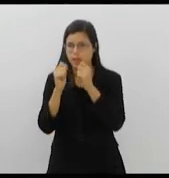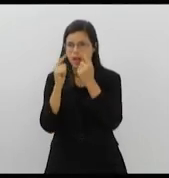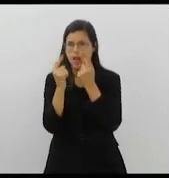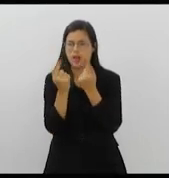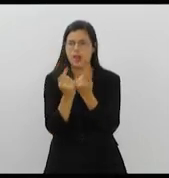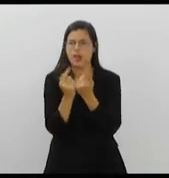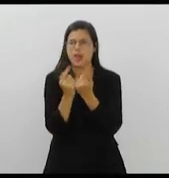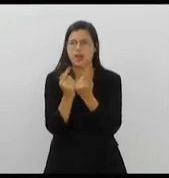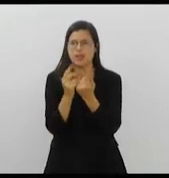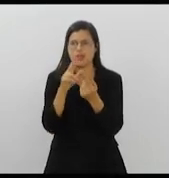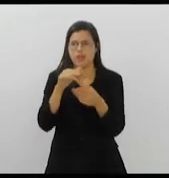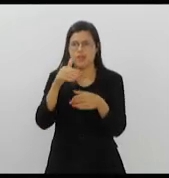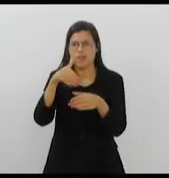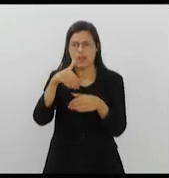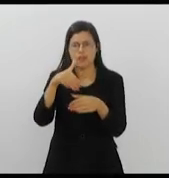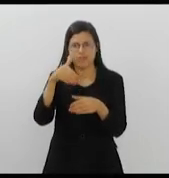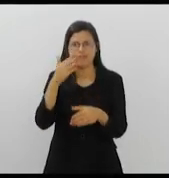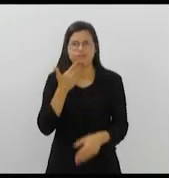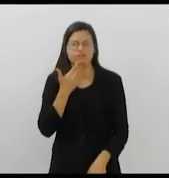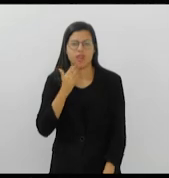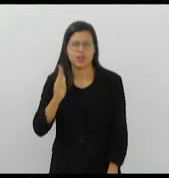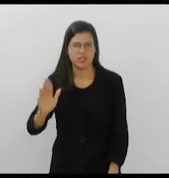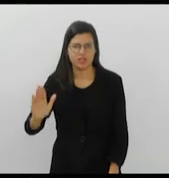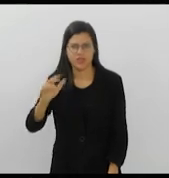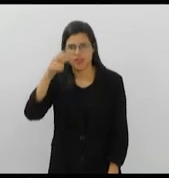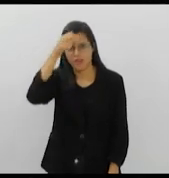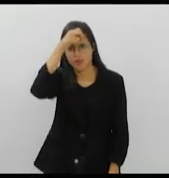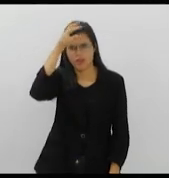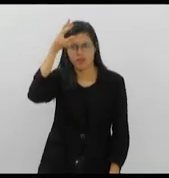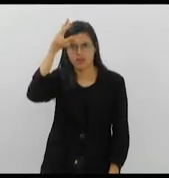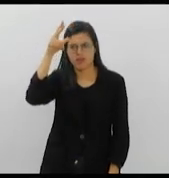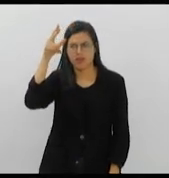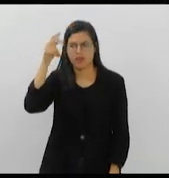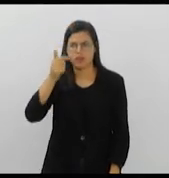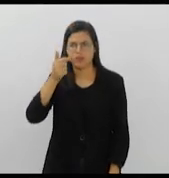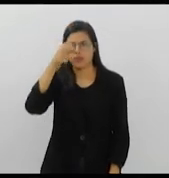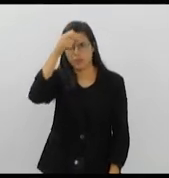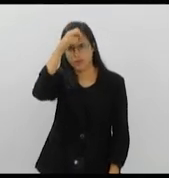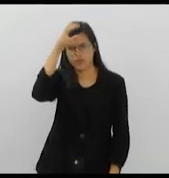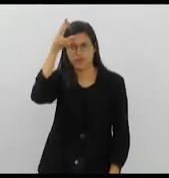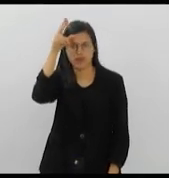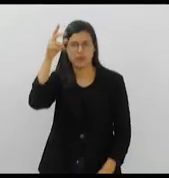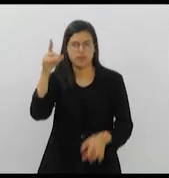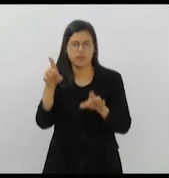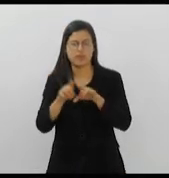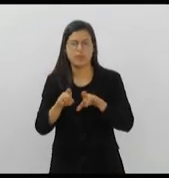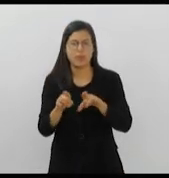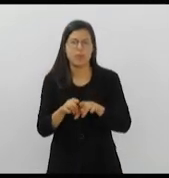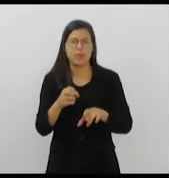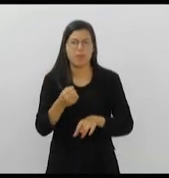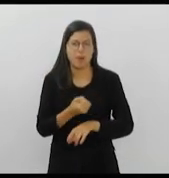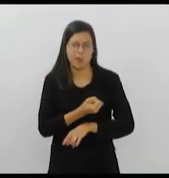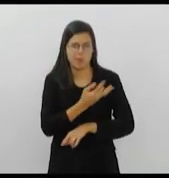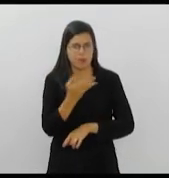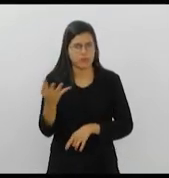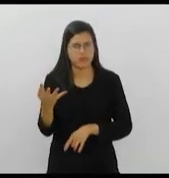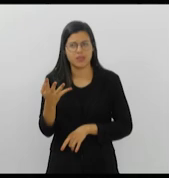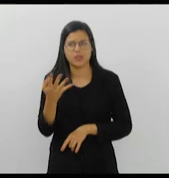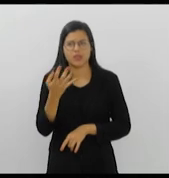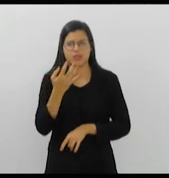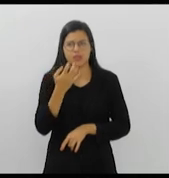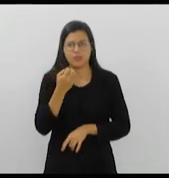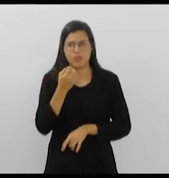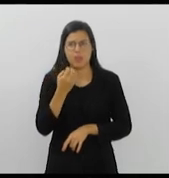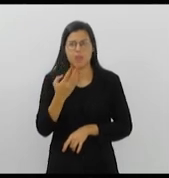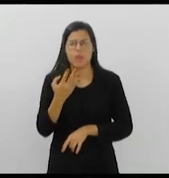se candidatando a prefeito ou vice-prefeito. Para mim, é um número extraordinário, tendo em vista que